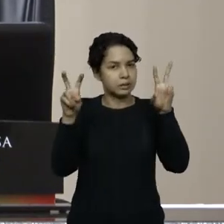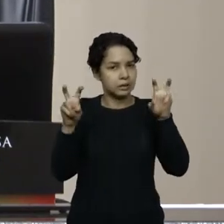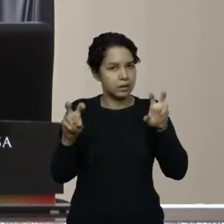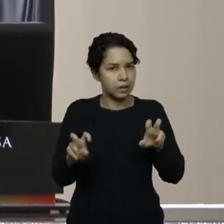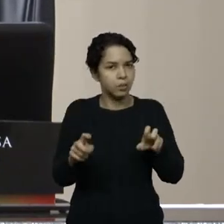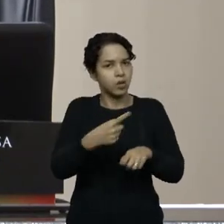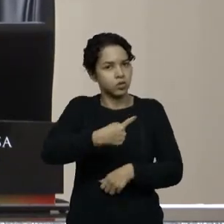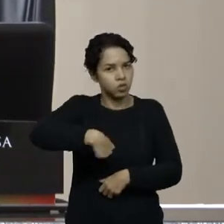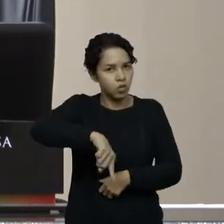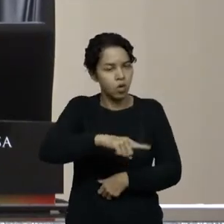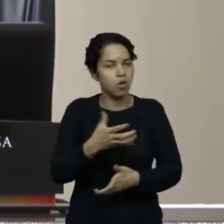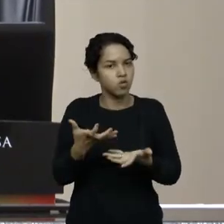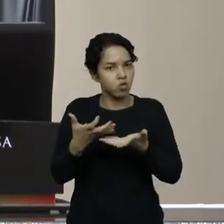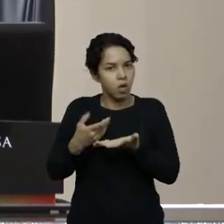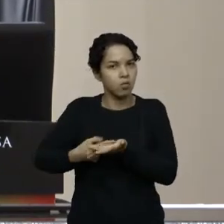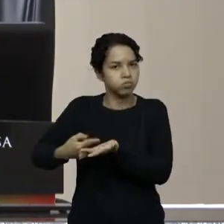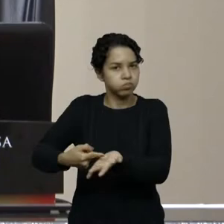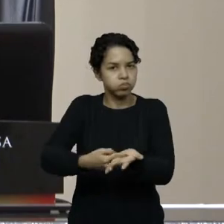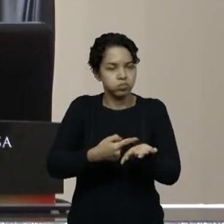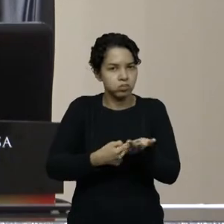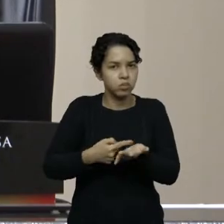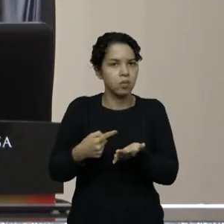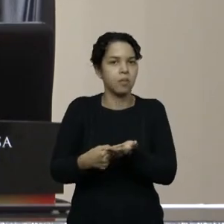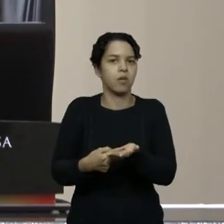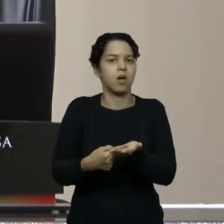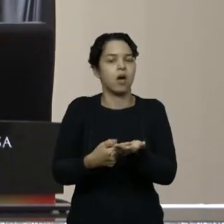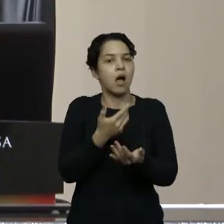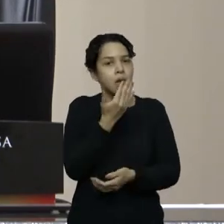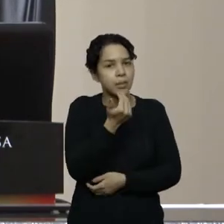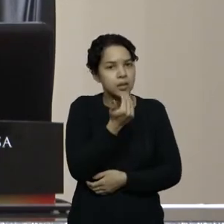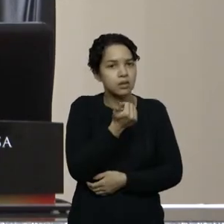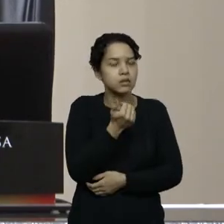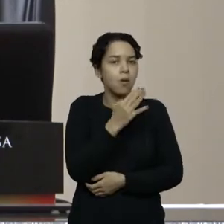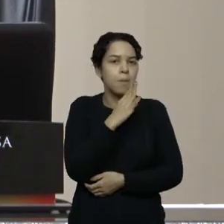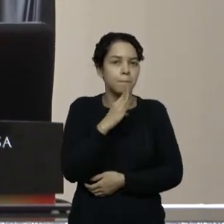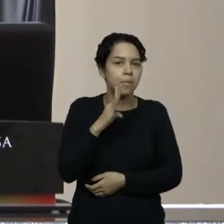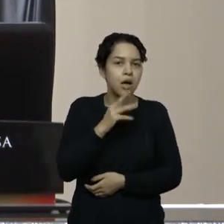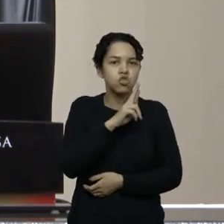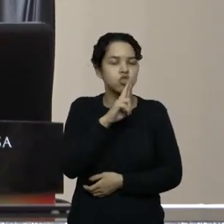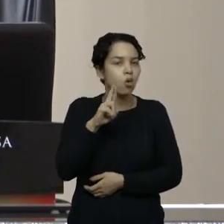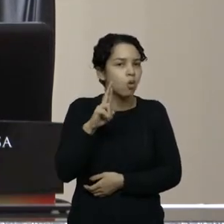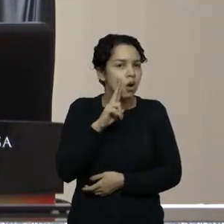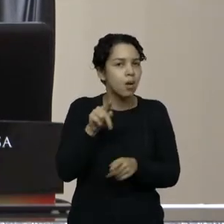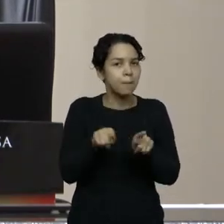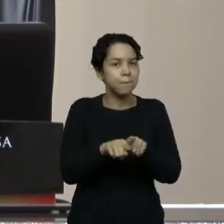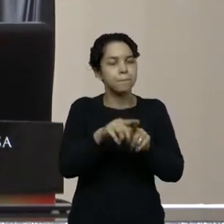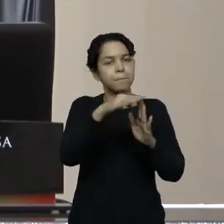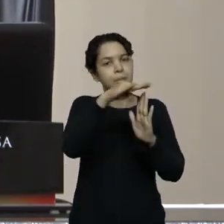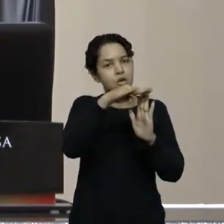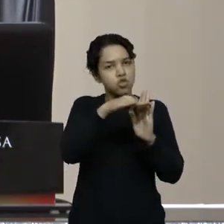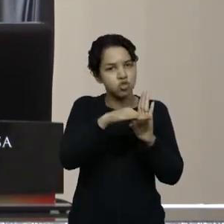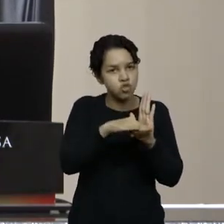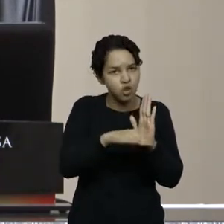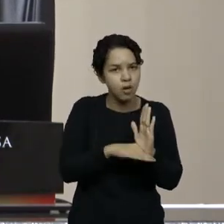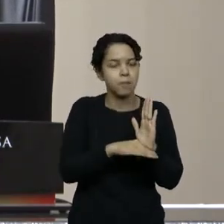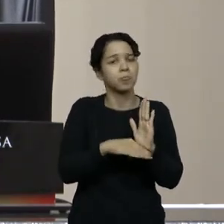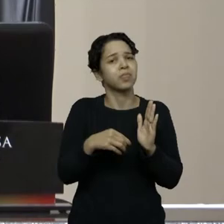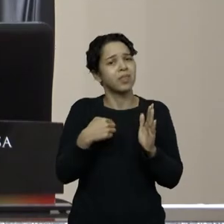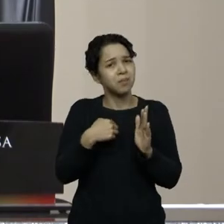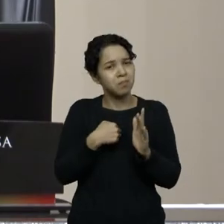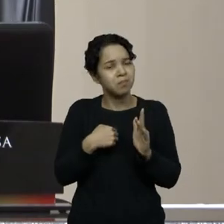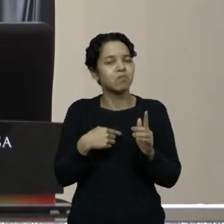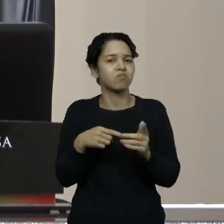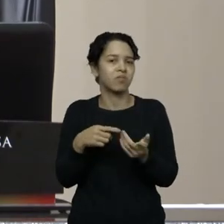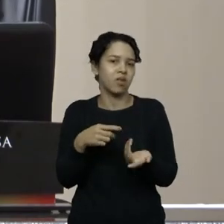buscar o entendimento para baixar alimentação dos bares restaurantes e o reconheço também que foi o setor que teve